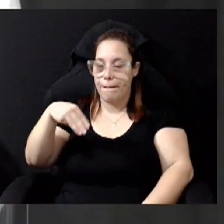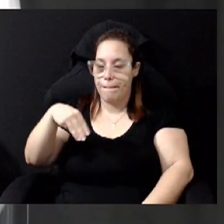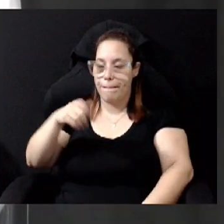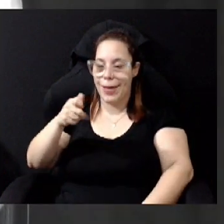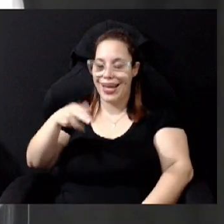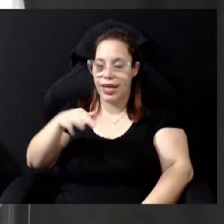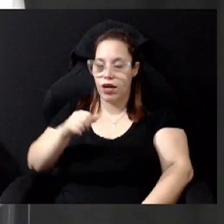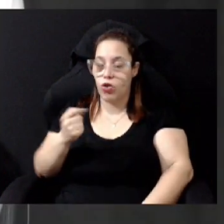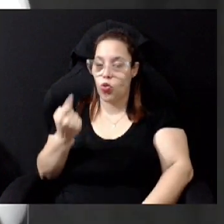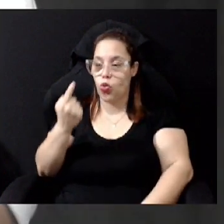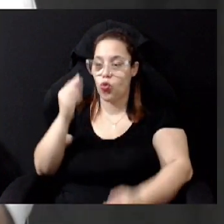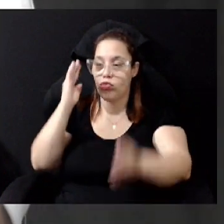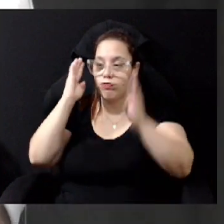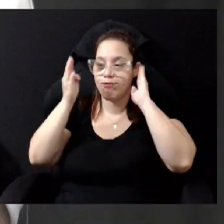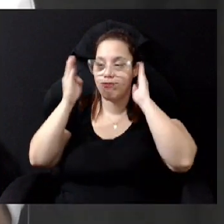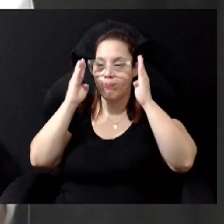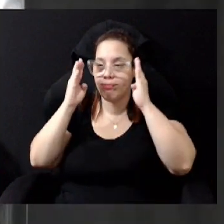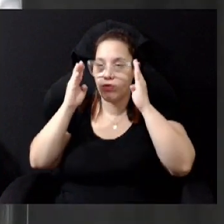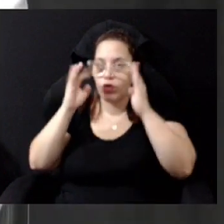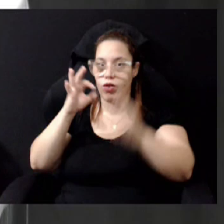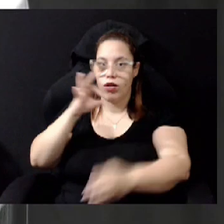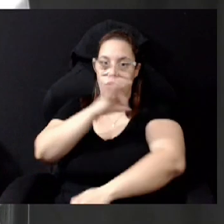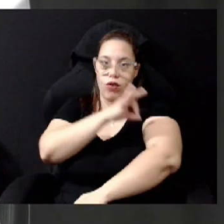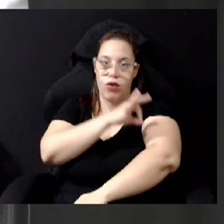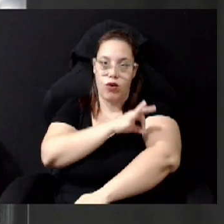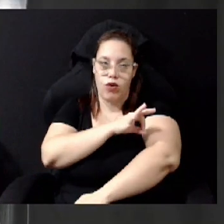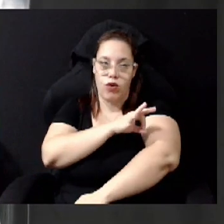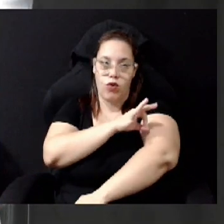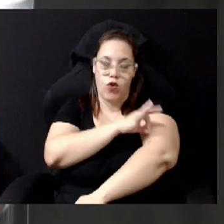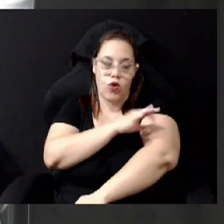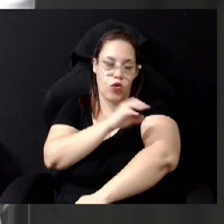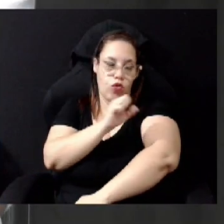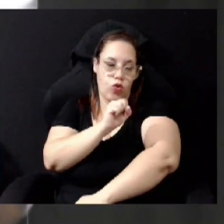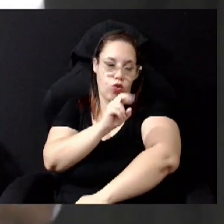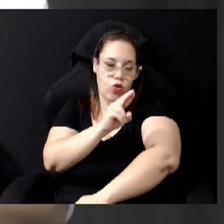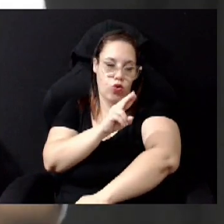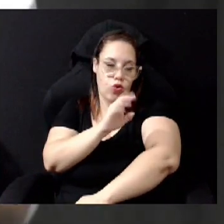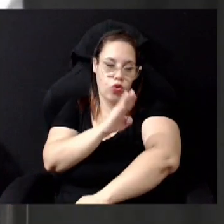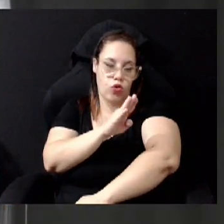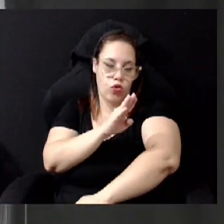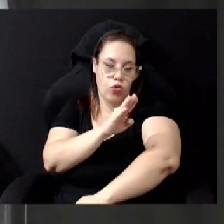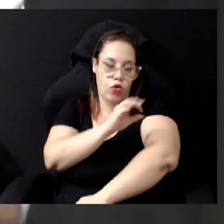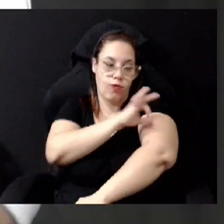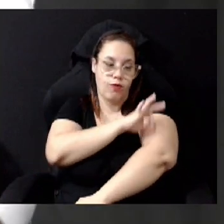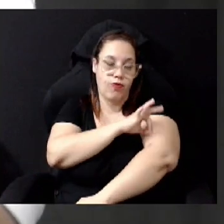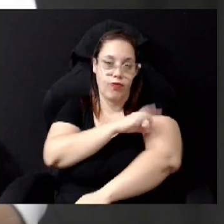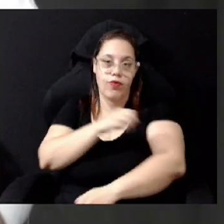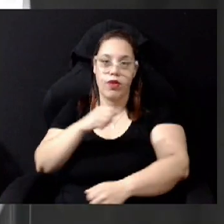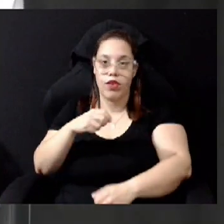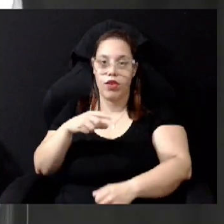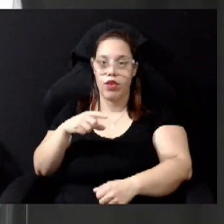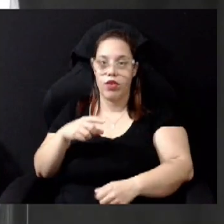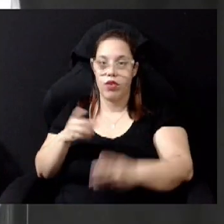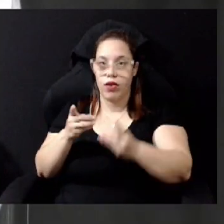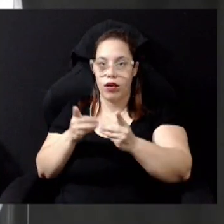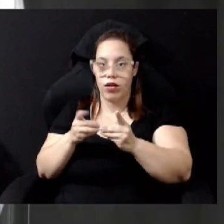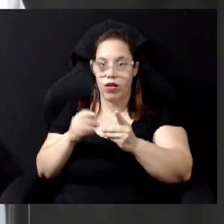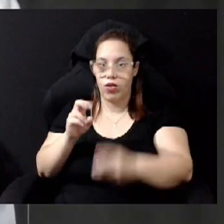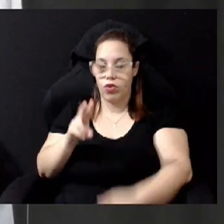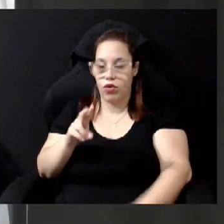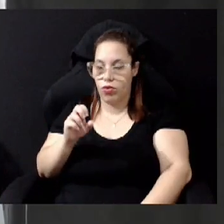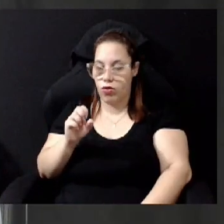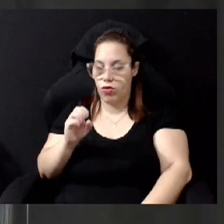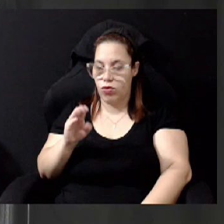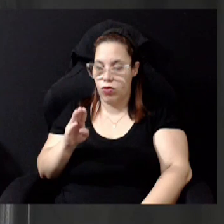de uma subprefeitura. Outra coisa, qualquer pessoa que dependa de saúde, ou ela depende das UBSs que estão